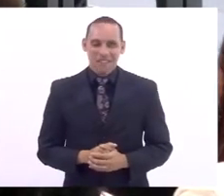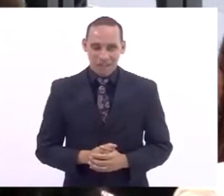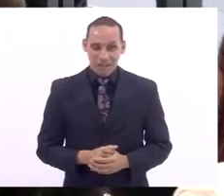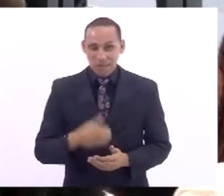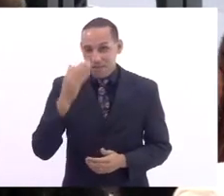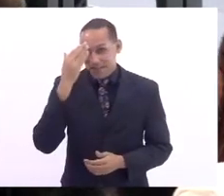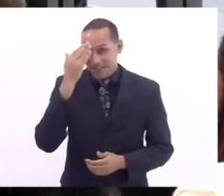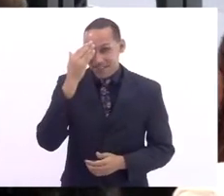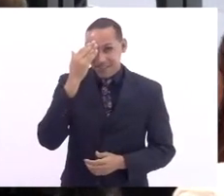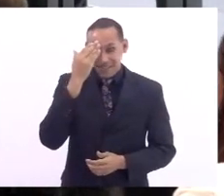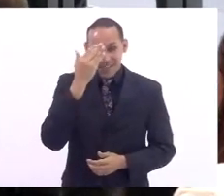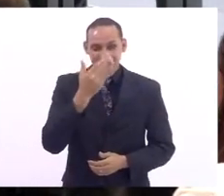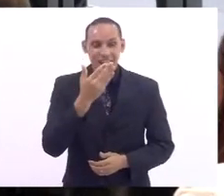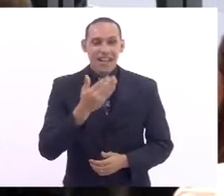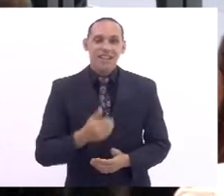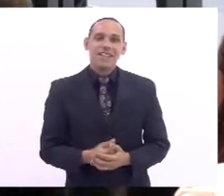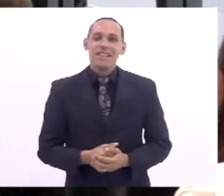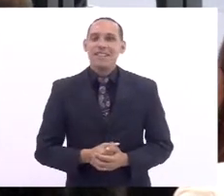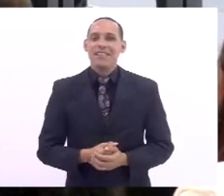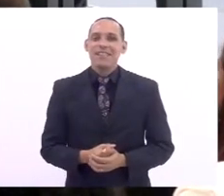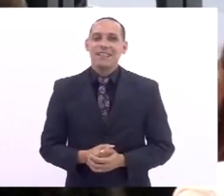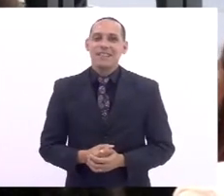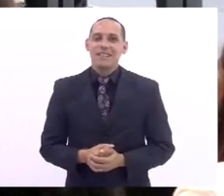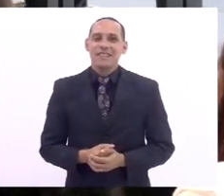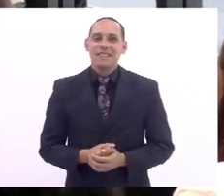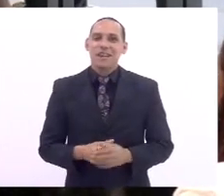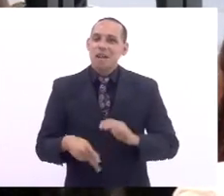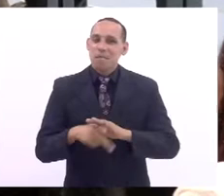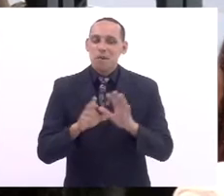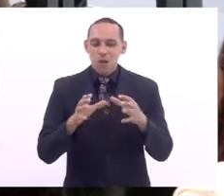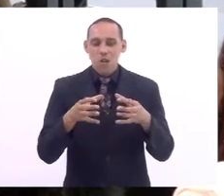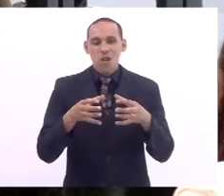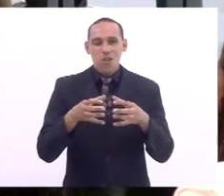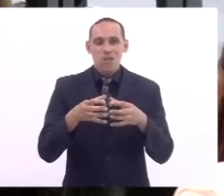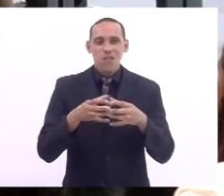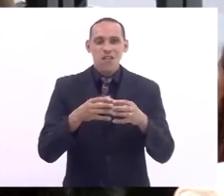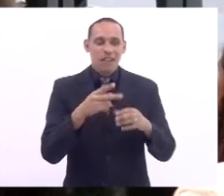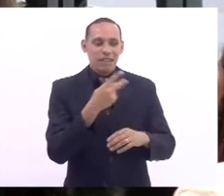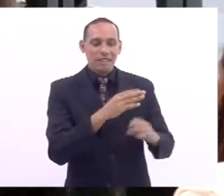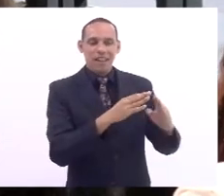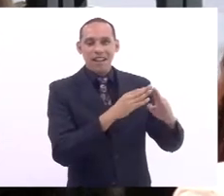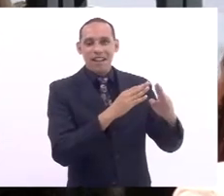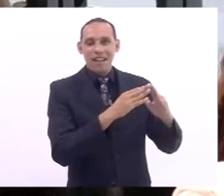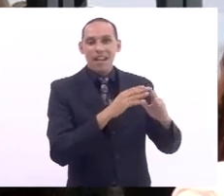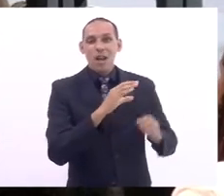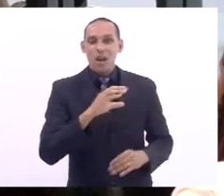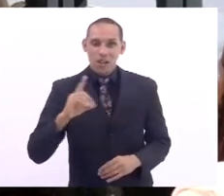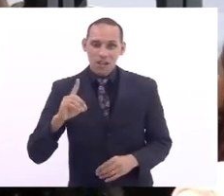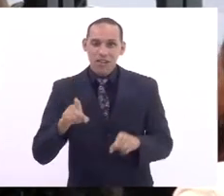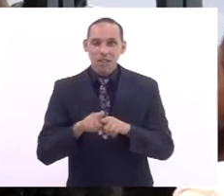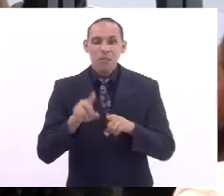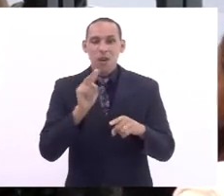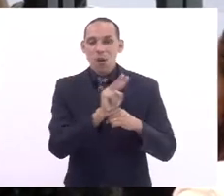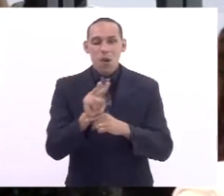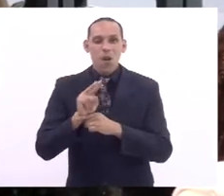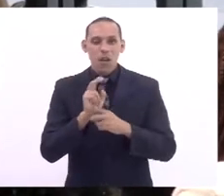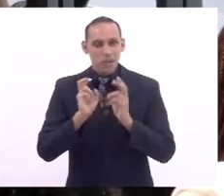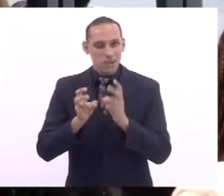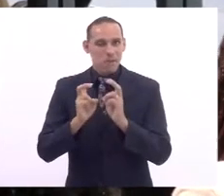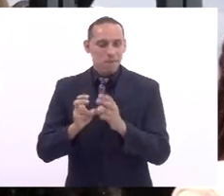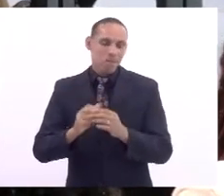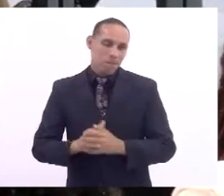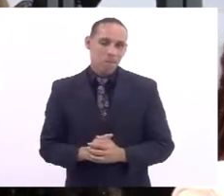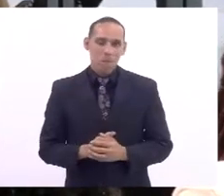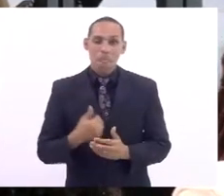e obrigado Rafaela Albergaria do Conselho deliberativo da casa Fluminense que coordenadora do Observatório dos trens